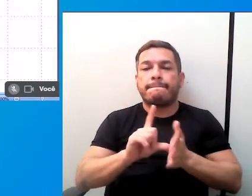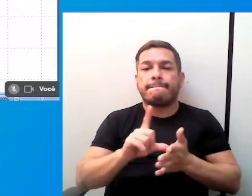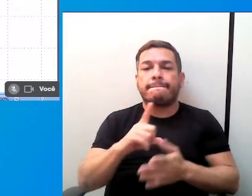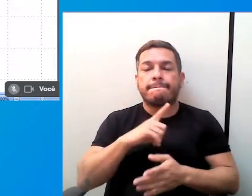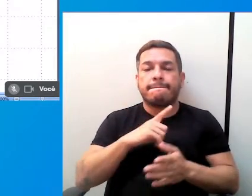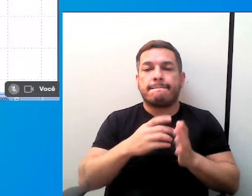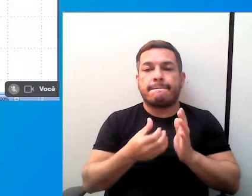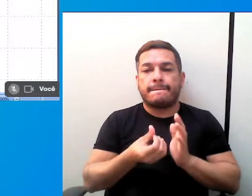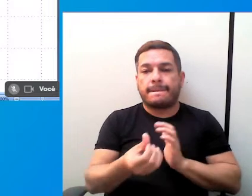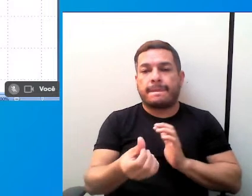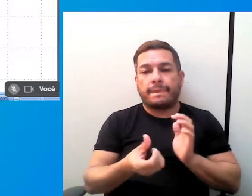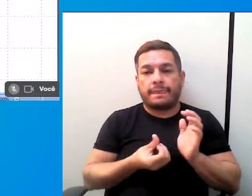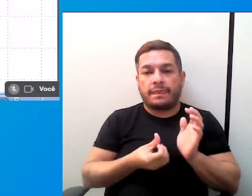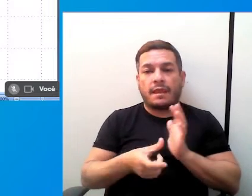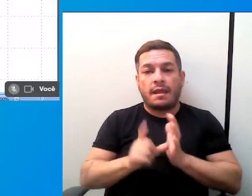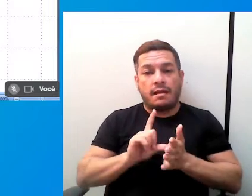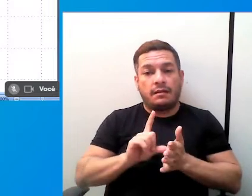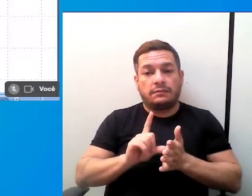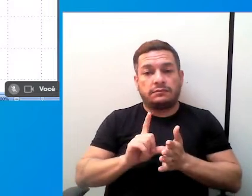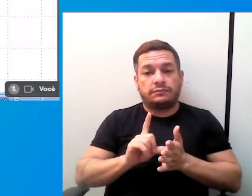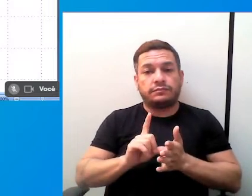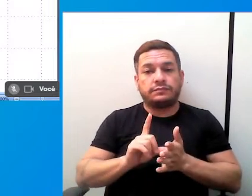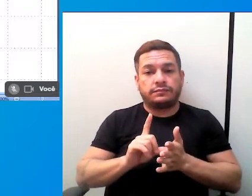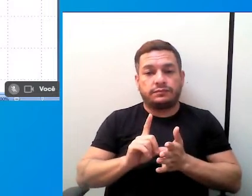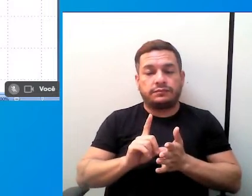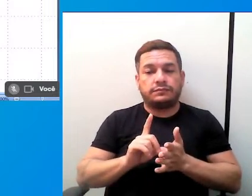no semestre anterior, para poder